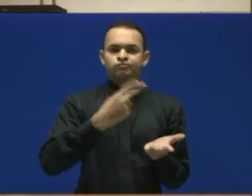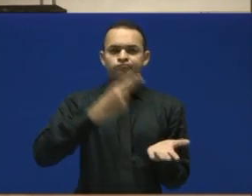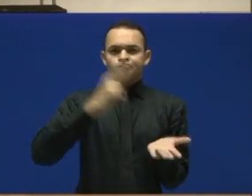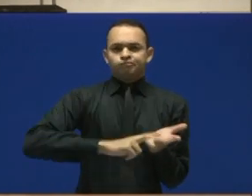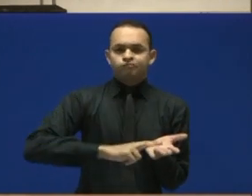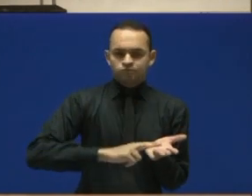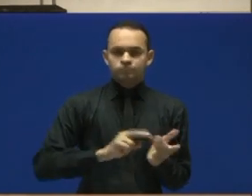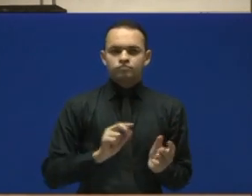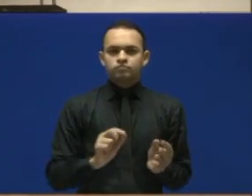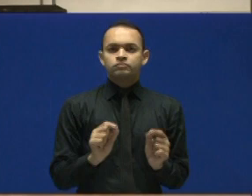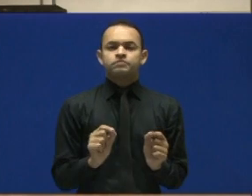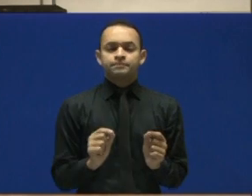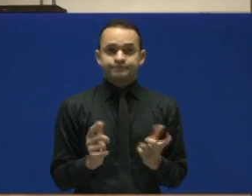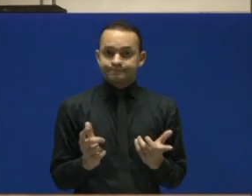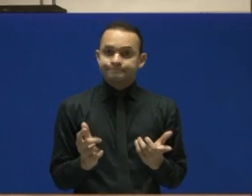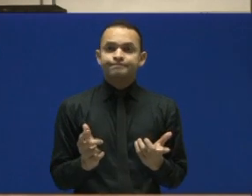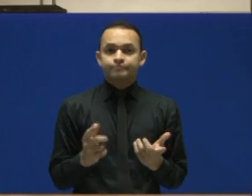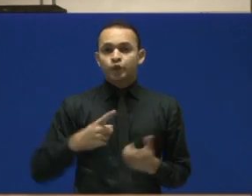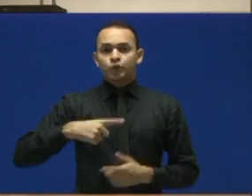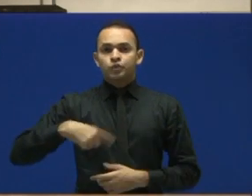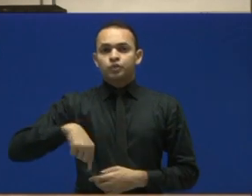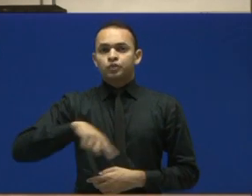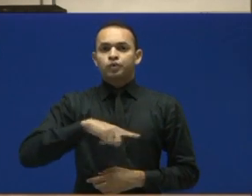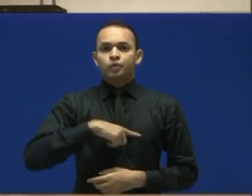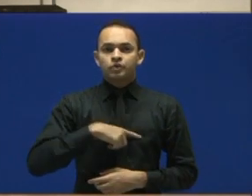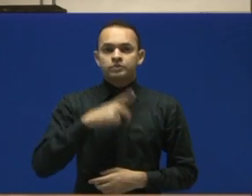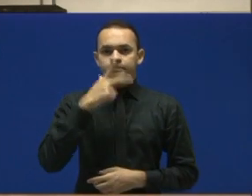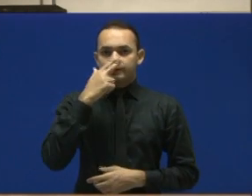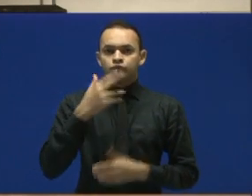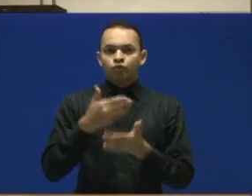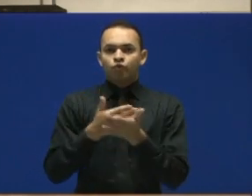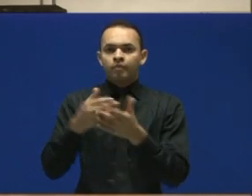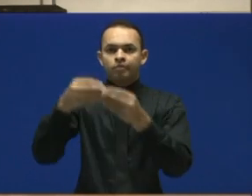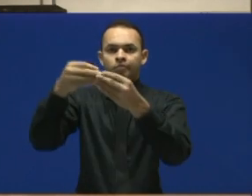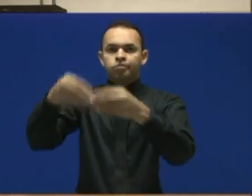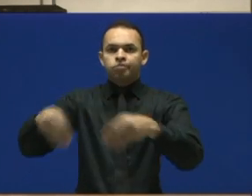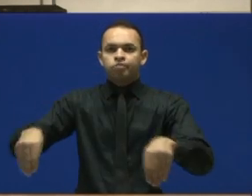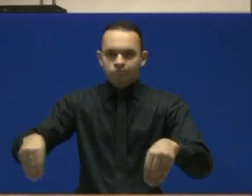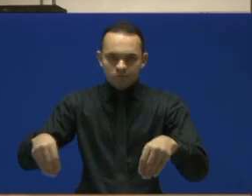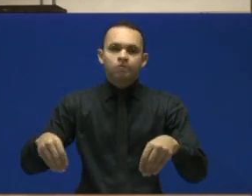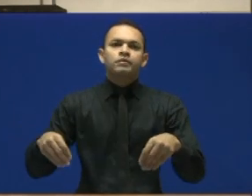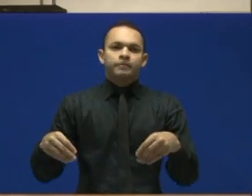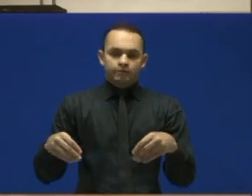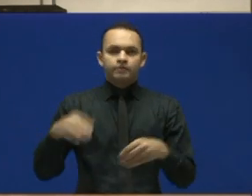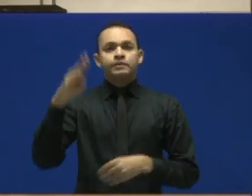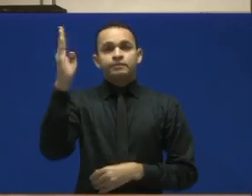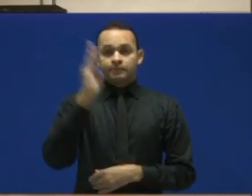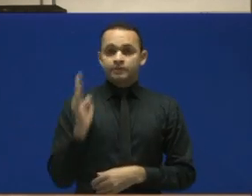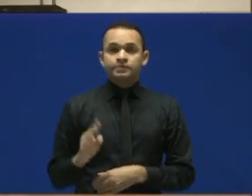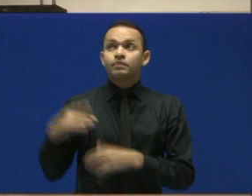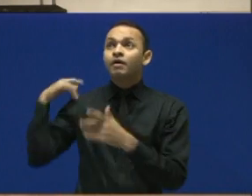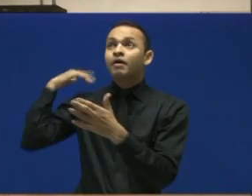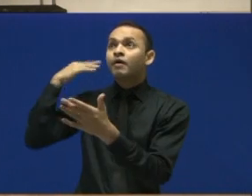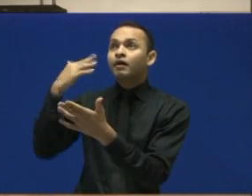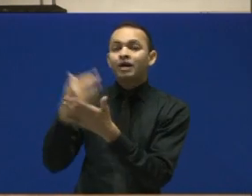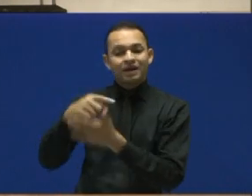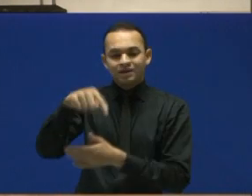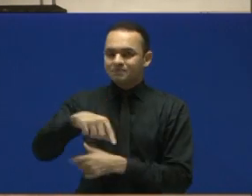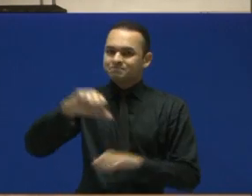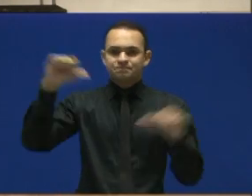provavelmente o maior fracasso da história brasileira nós não teremos